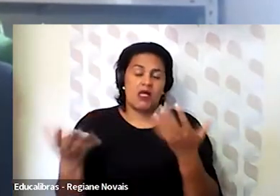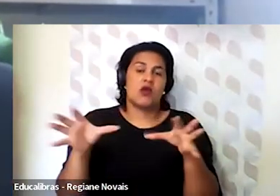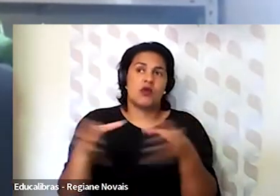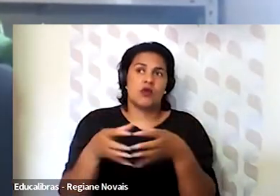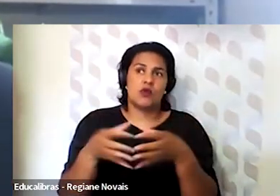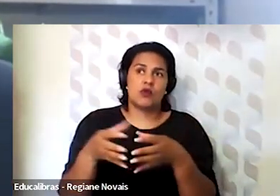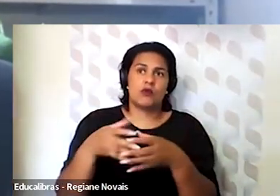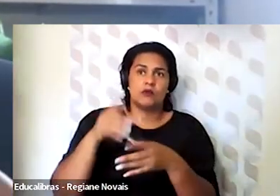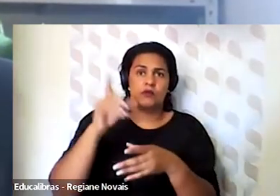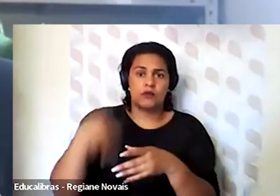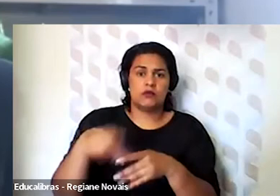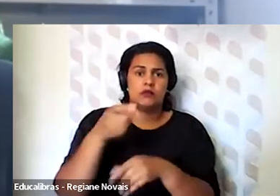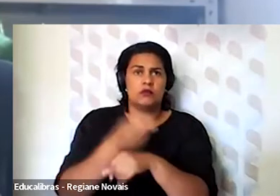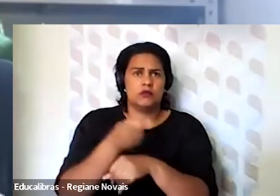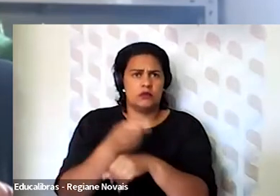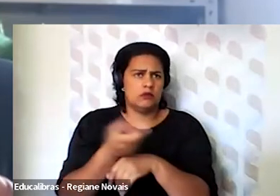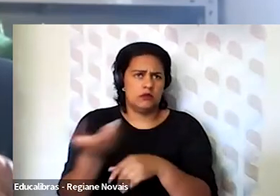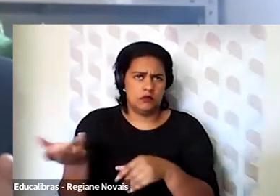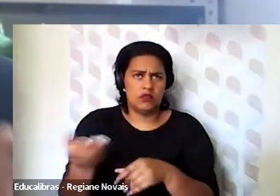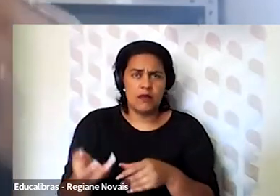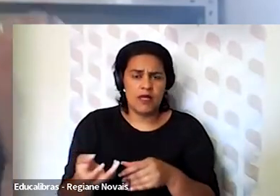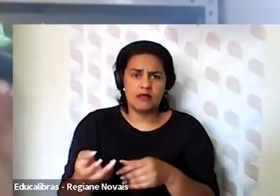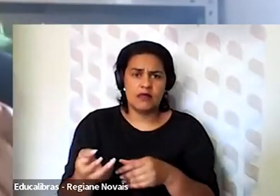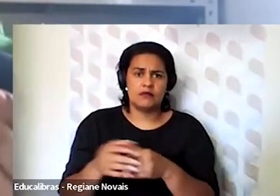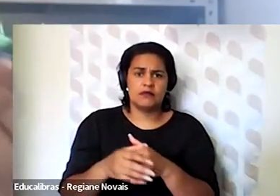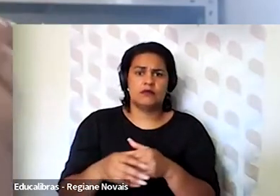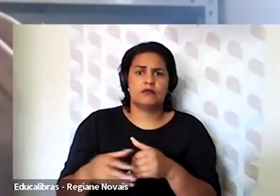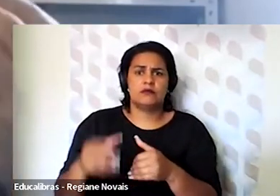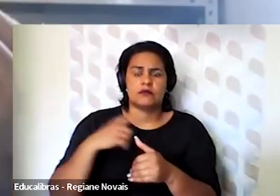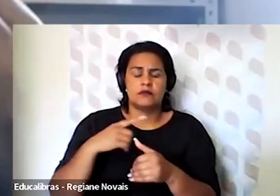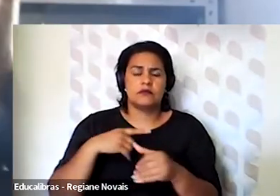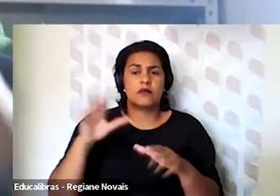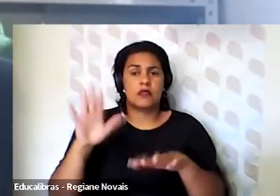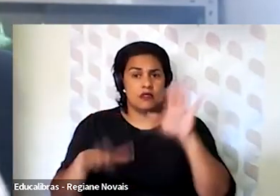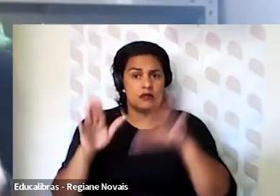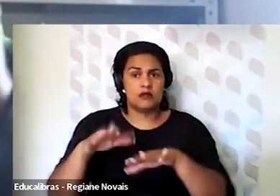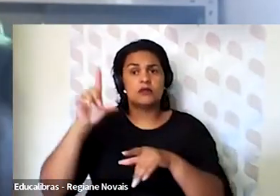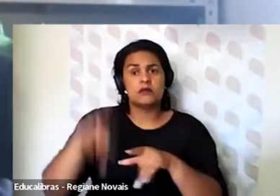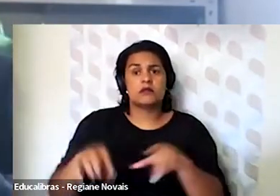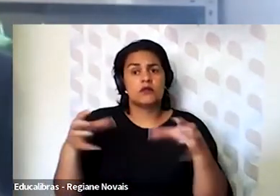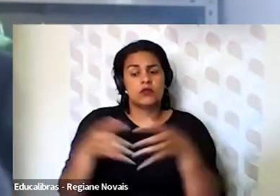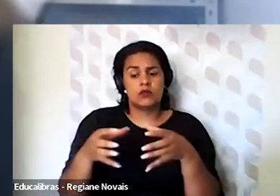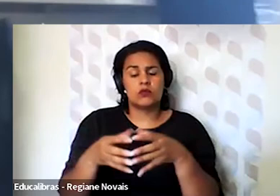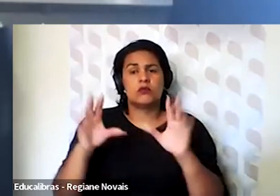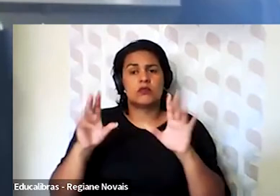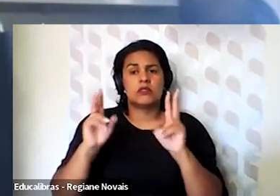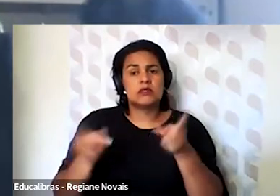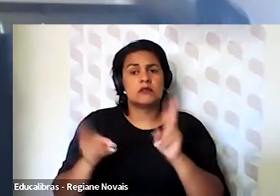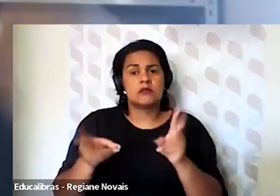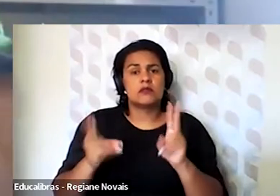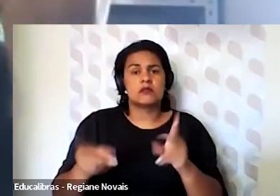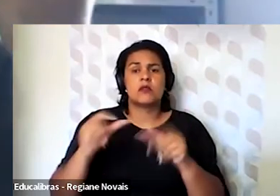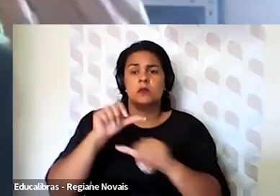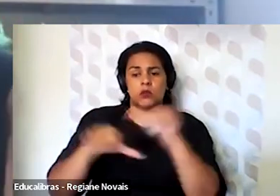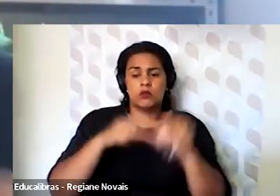das classes dominantes no Brasil, que no fundo são quase as mesmas. Elas mudaram a roupa, mudaram o traje, mas são as mesmas